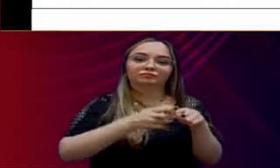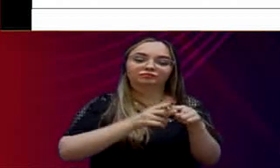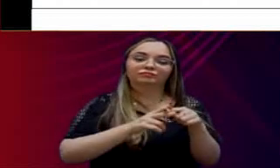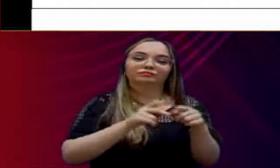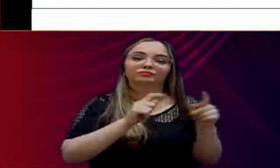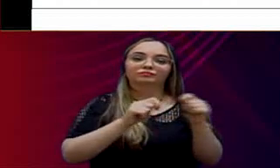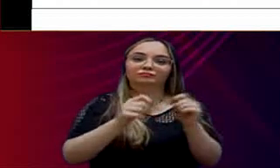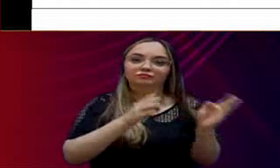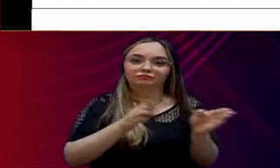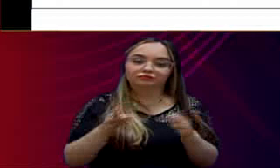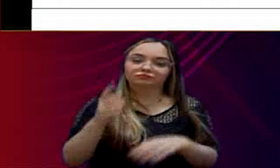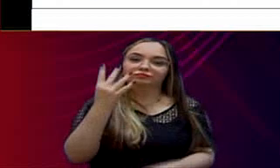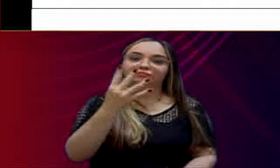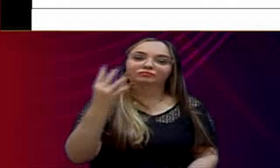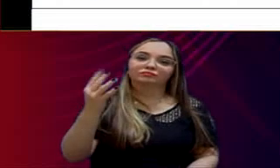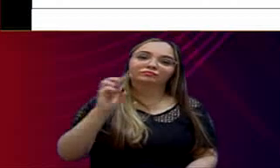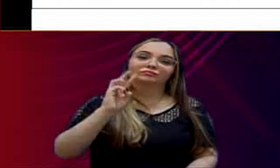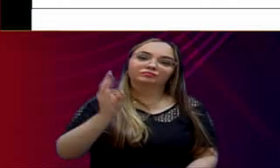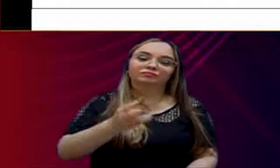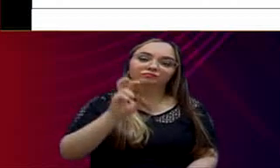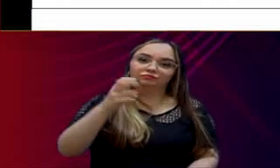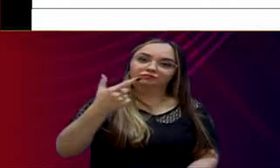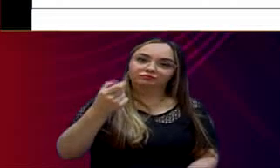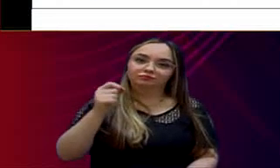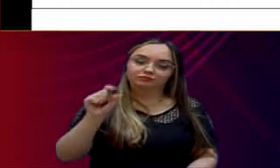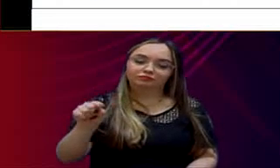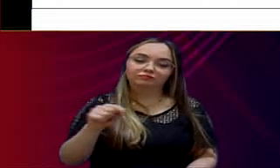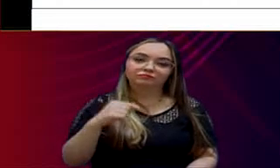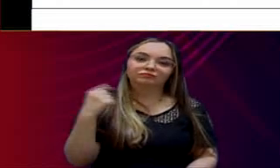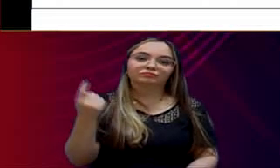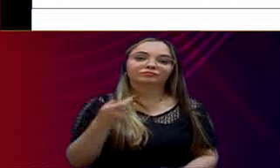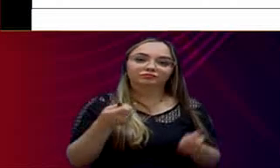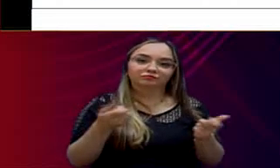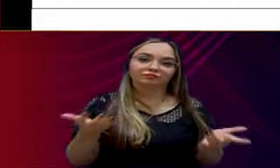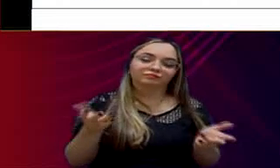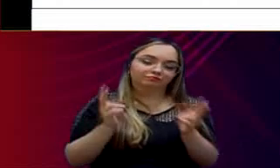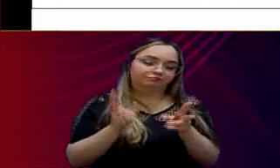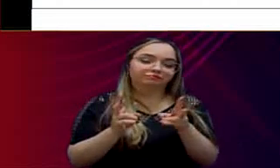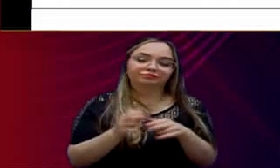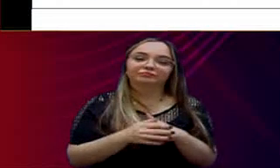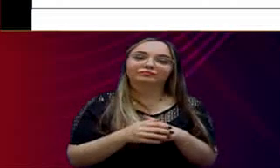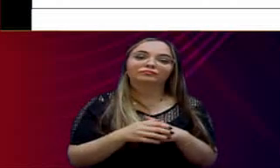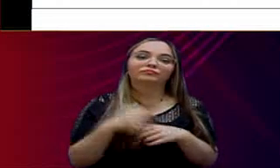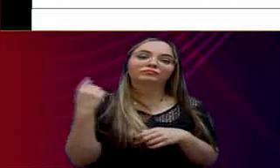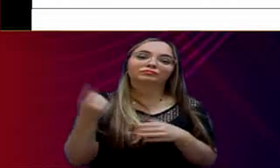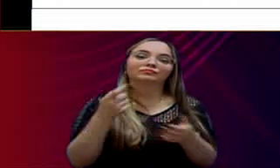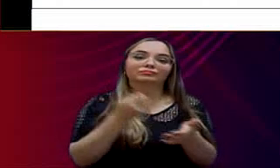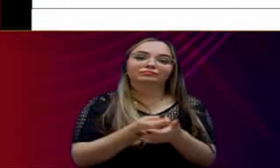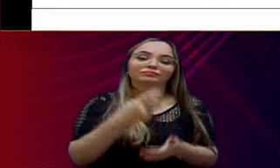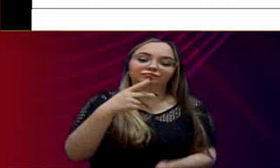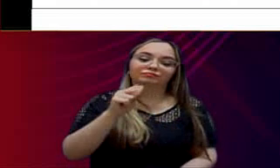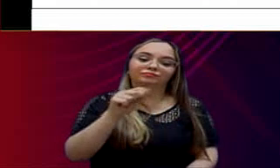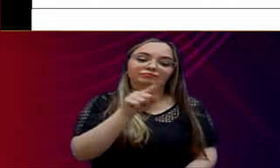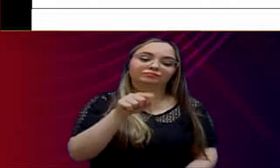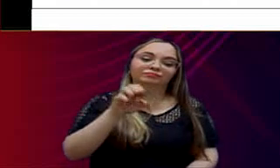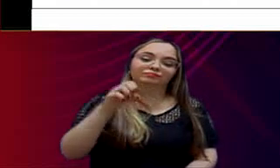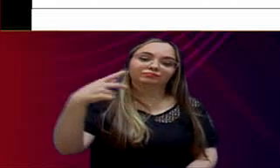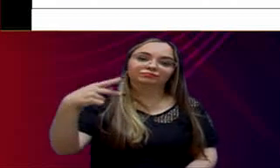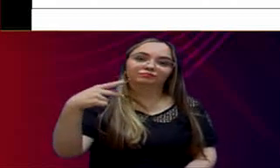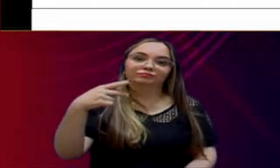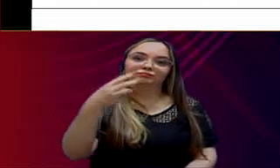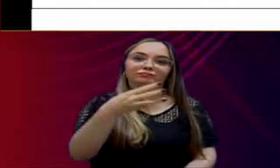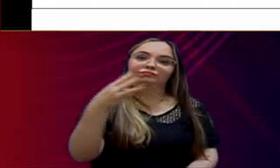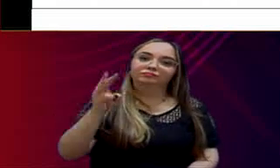administrativo com 44 milhões 520 é uma despesa caráter continuado pagamento do Pasep de